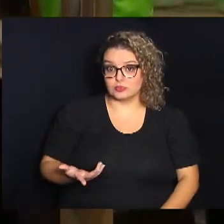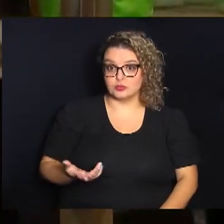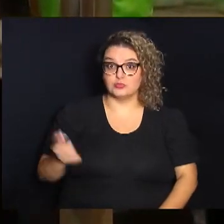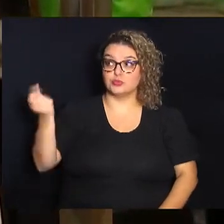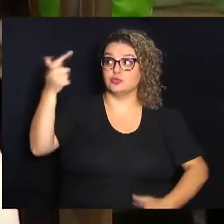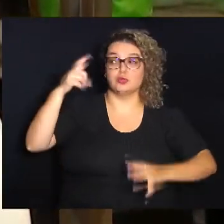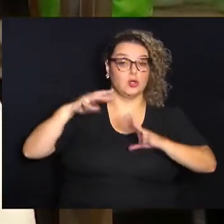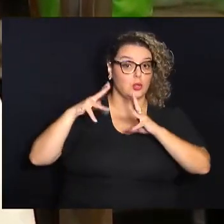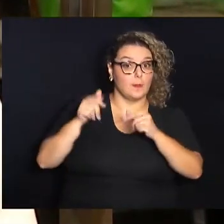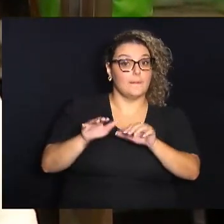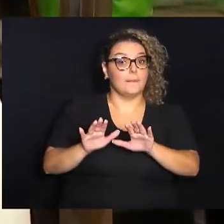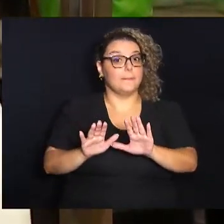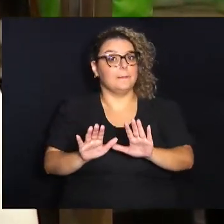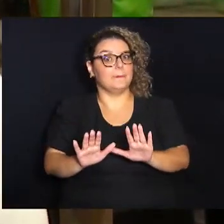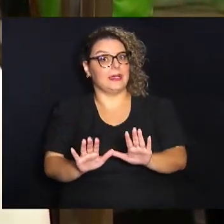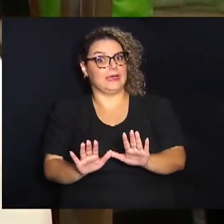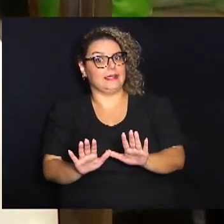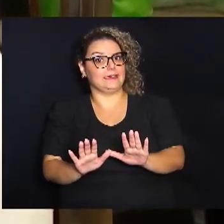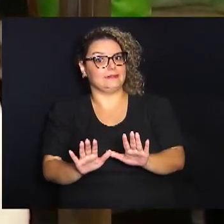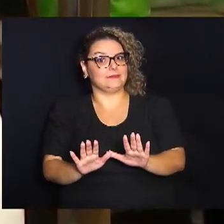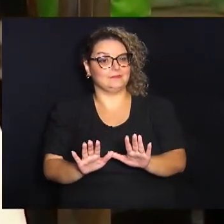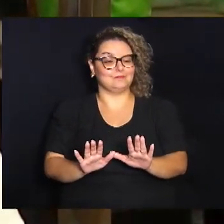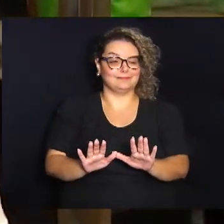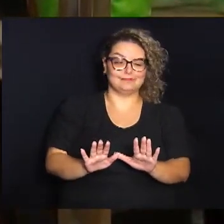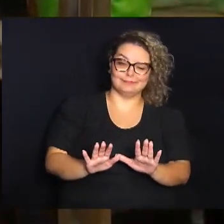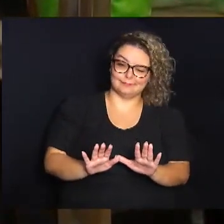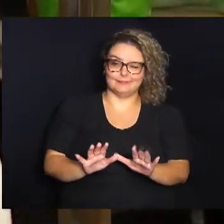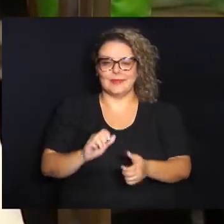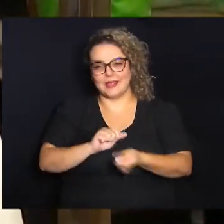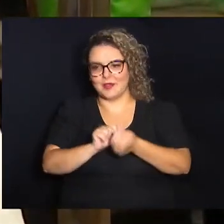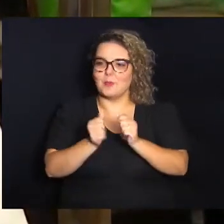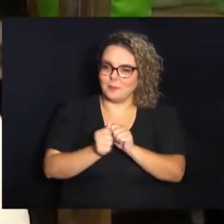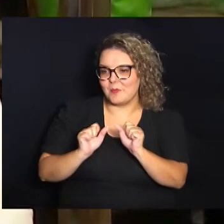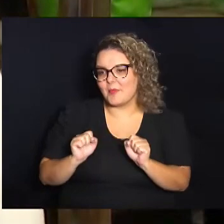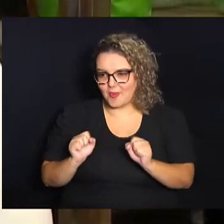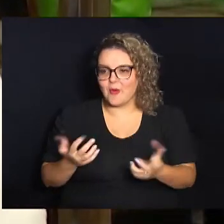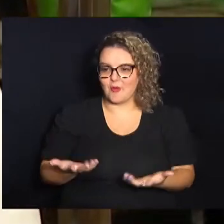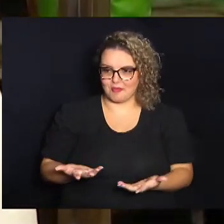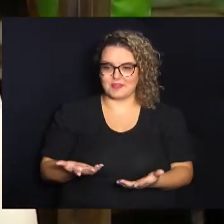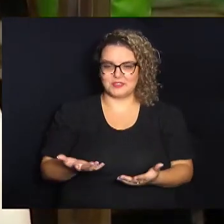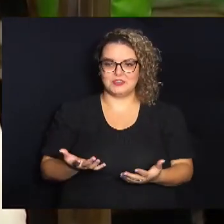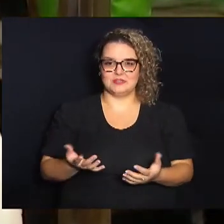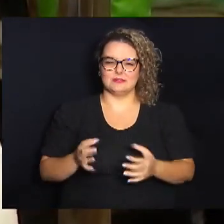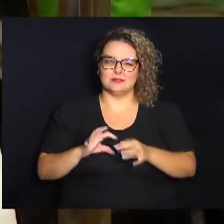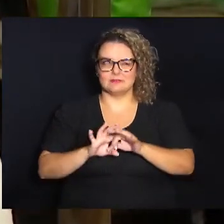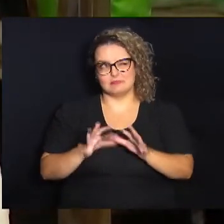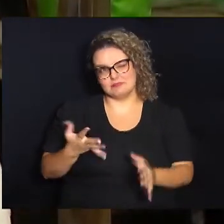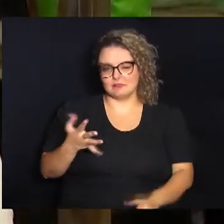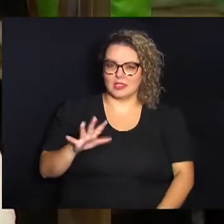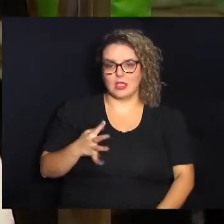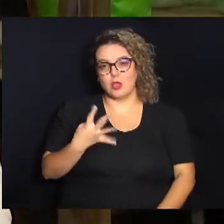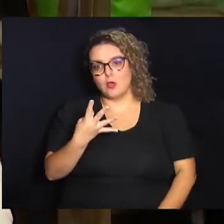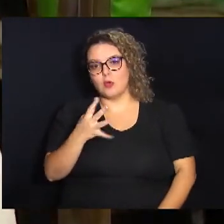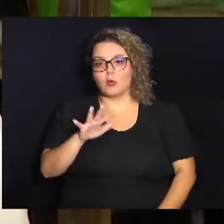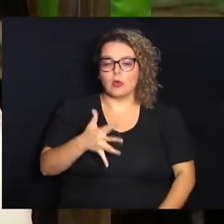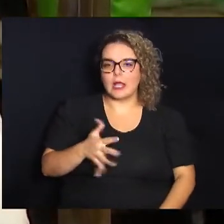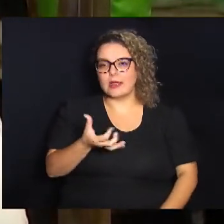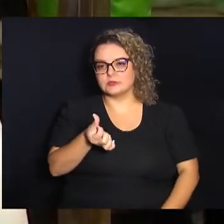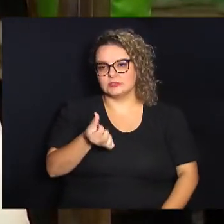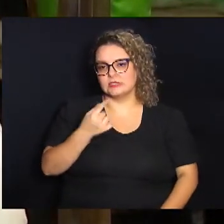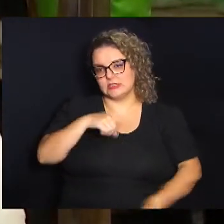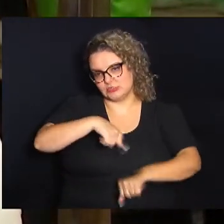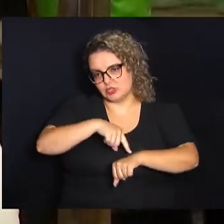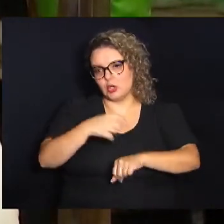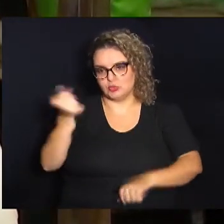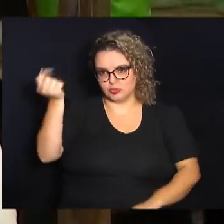pleno, porém dá para adaptar um pouquinho e deixar talvez entre 4 e 6 horas. Mas